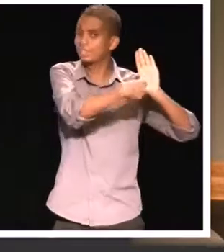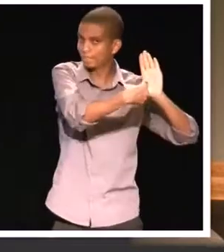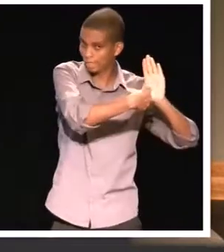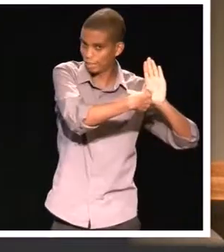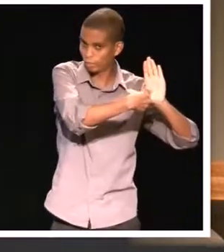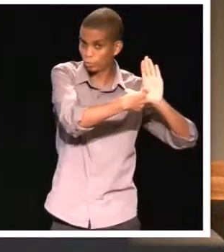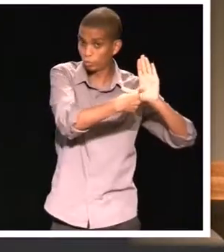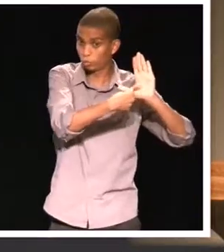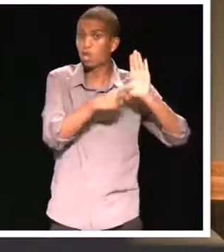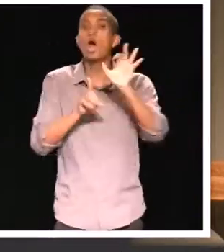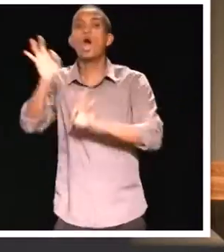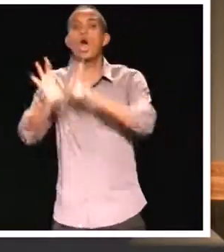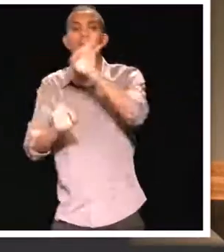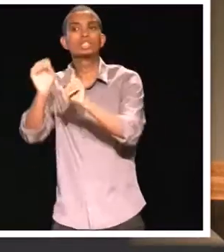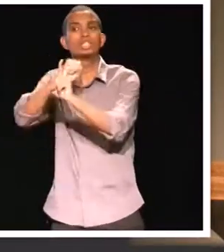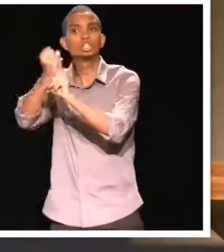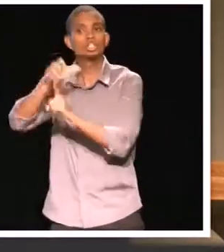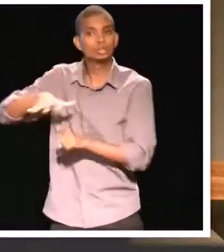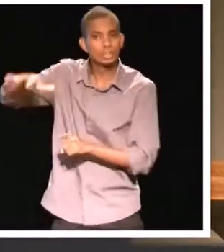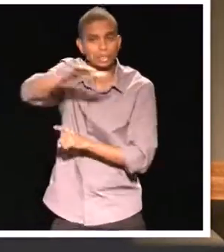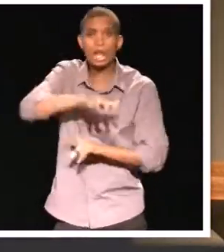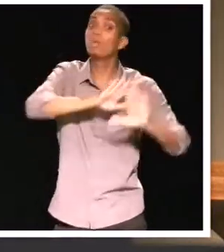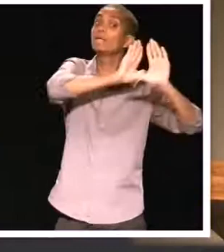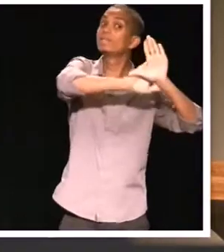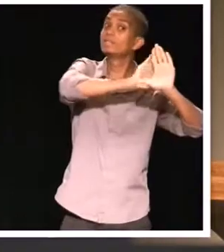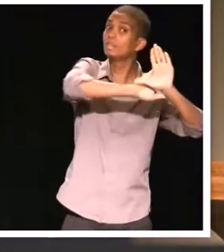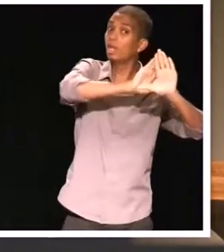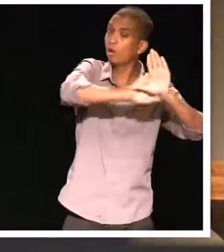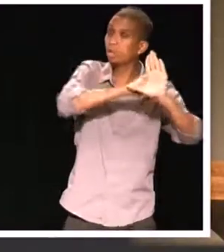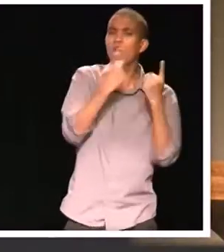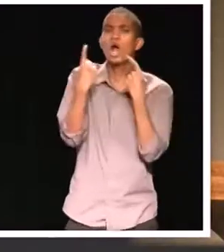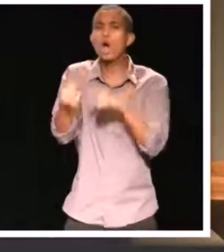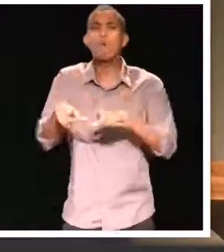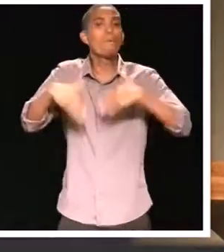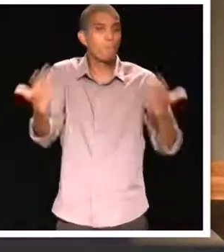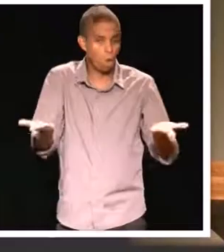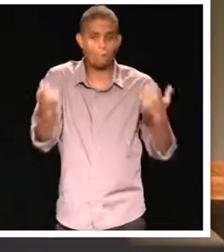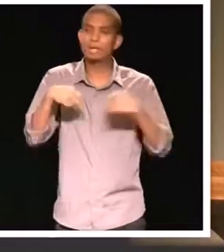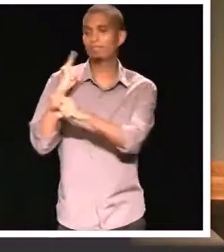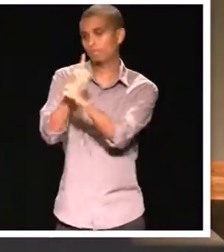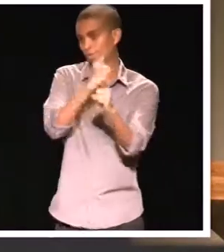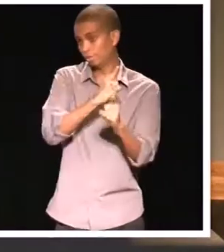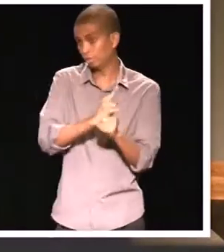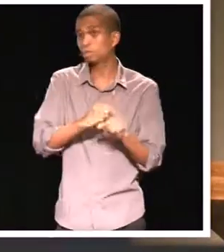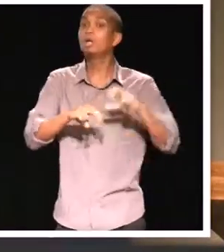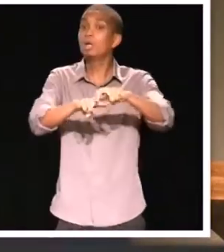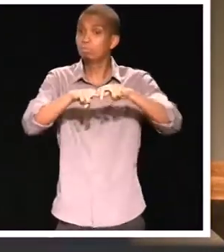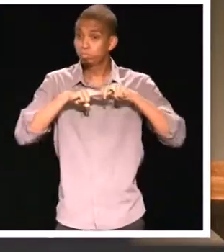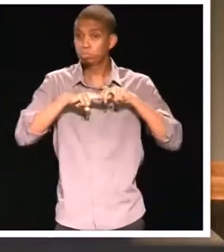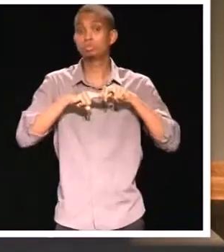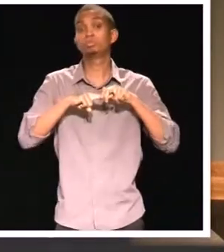de ideologias, de pensamento. Porque essa questão dos surdos